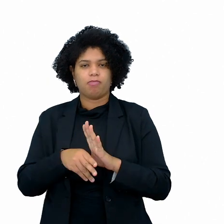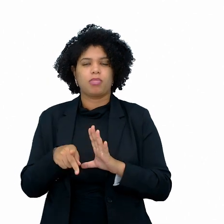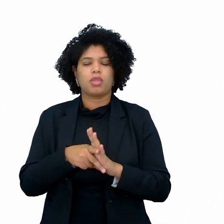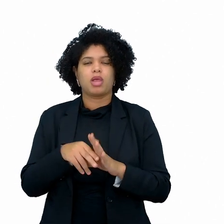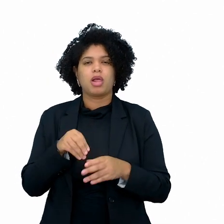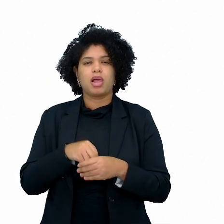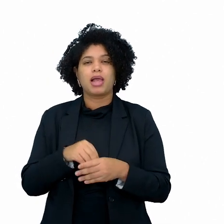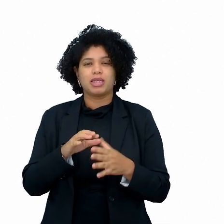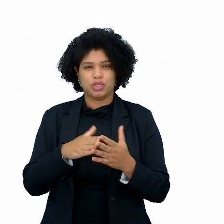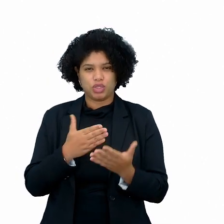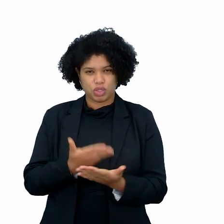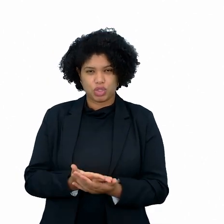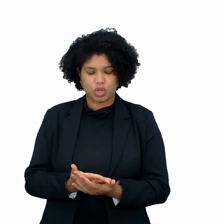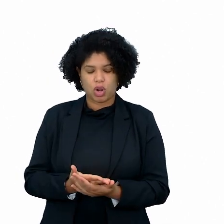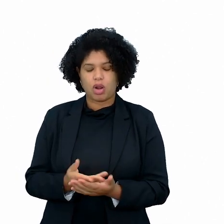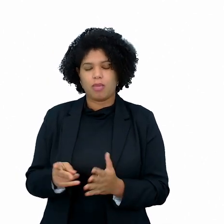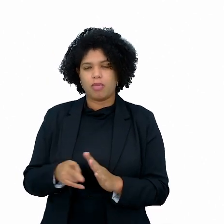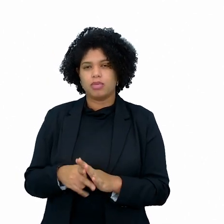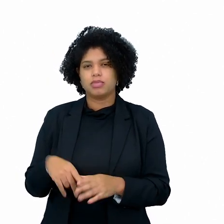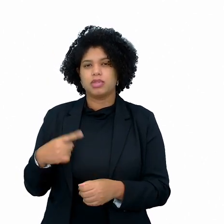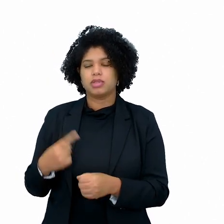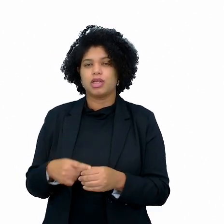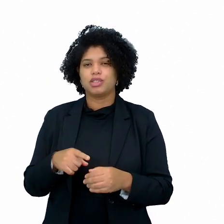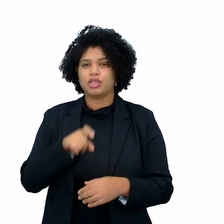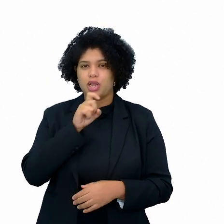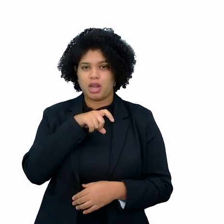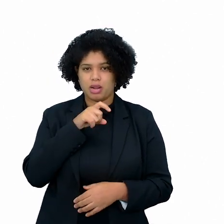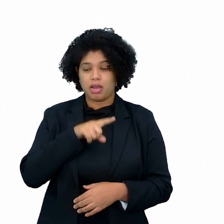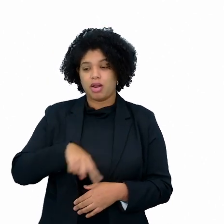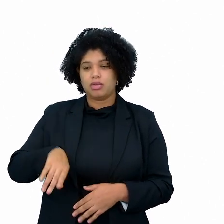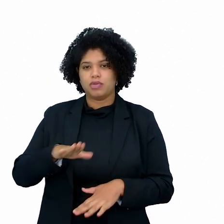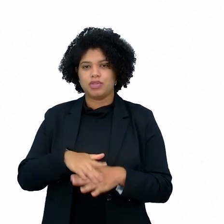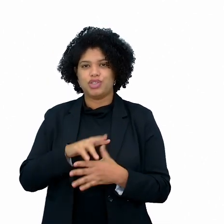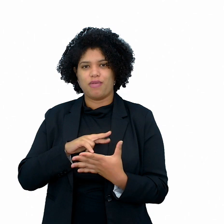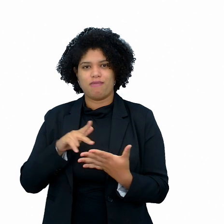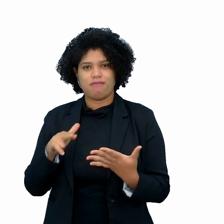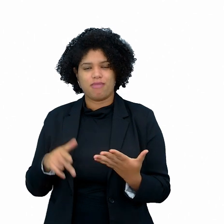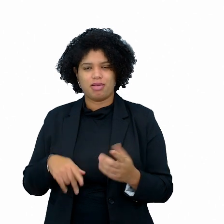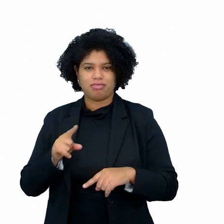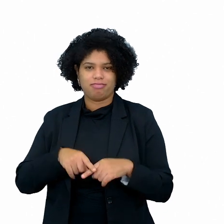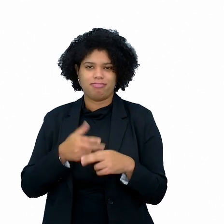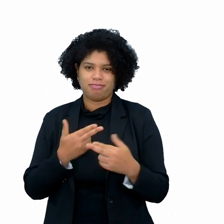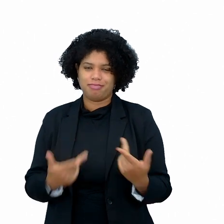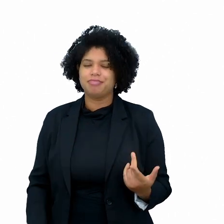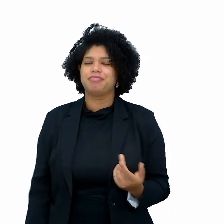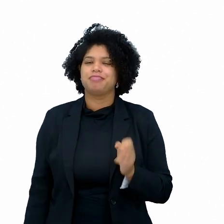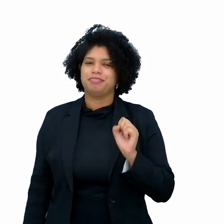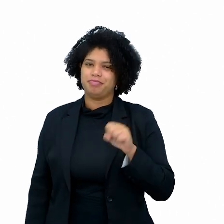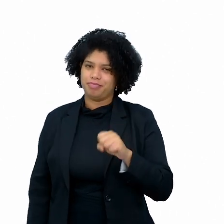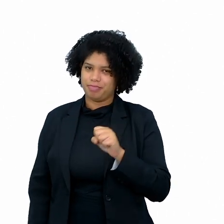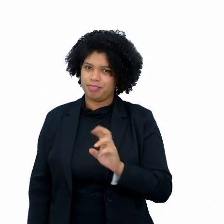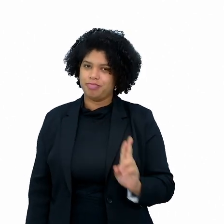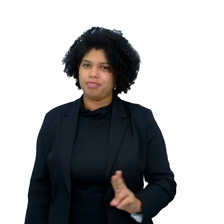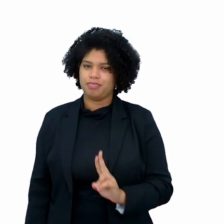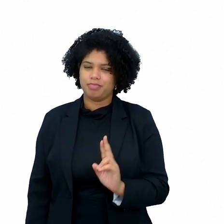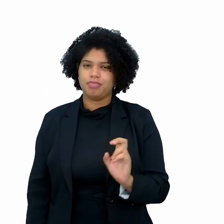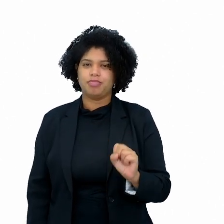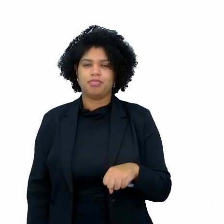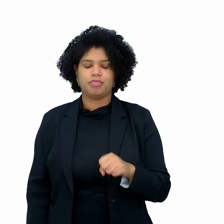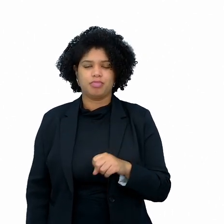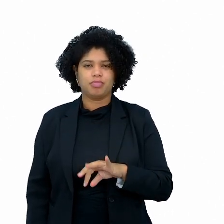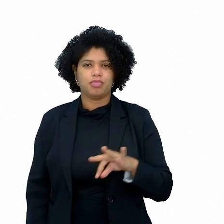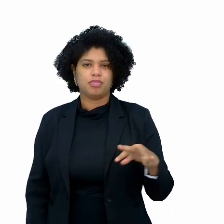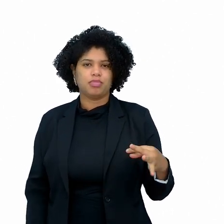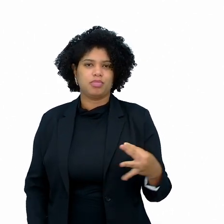em Araraquara, as professoras Protec fizeram vários tutoriais, então vale muito a pena, eu acho que vale a pena para todo